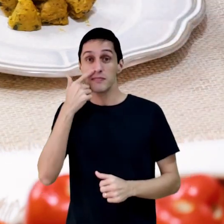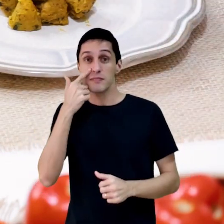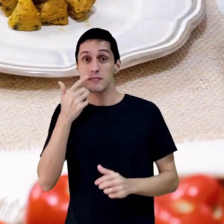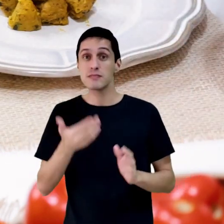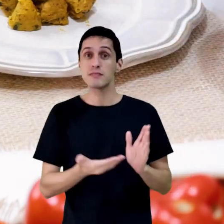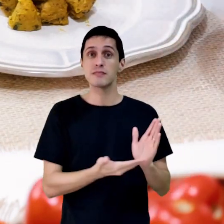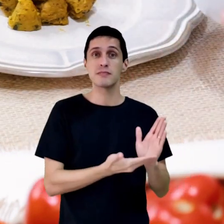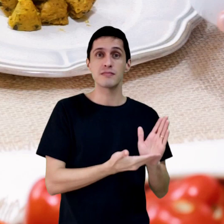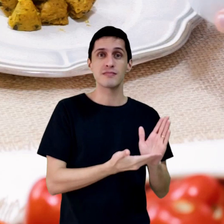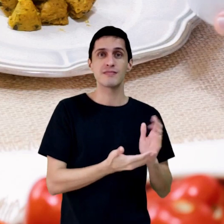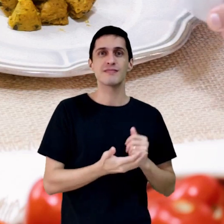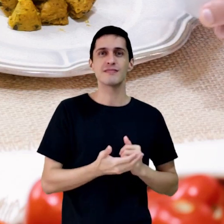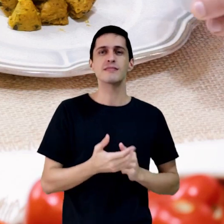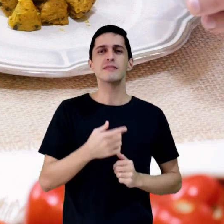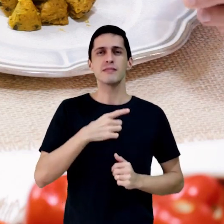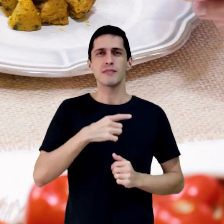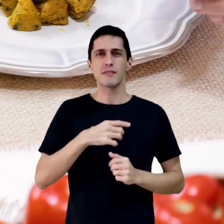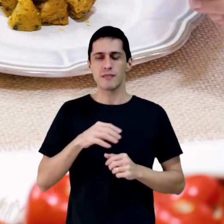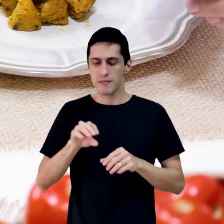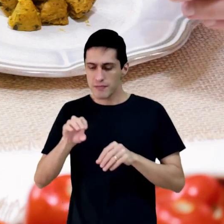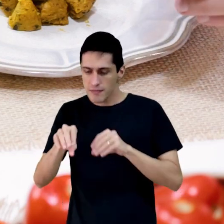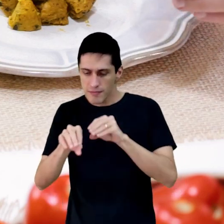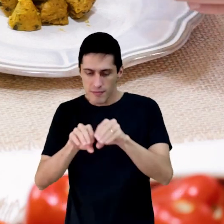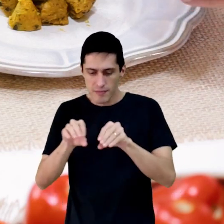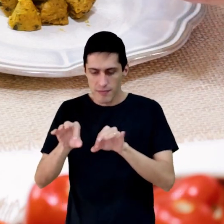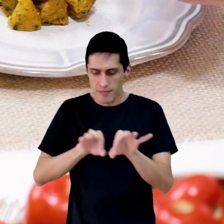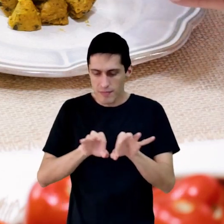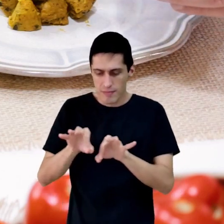fiz uma porção do nhoque.